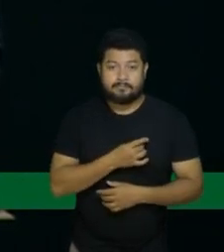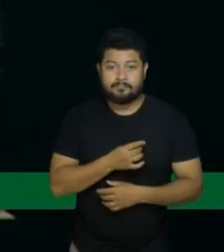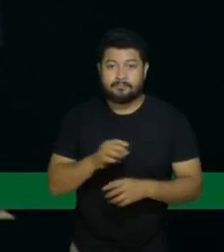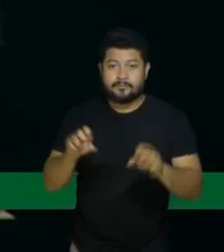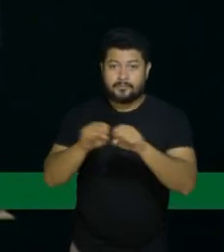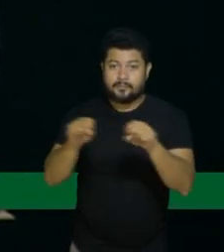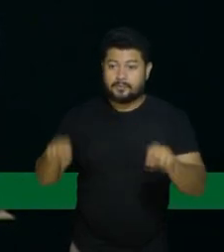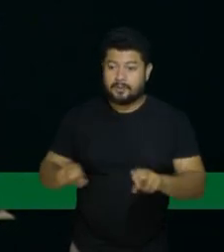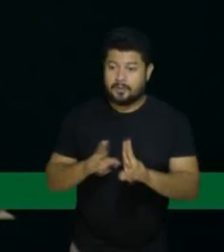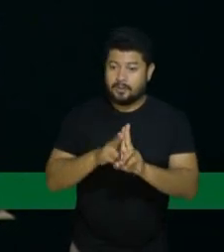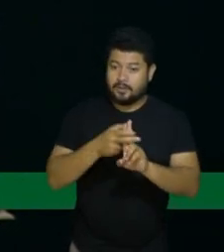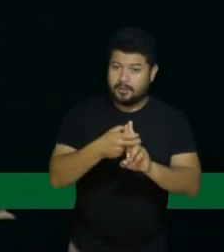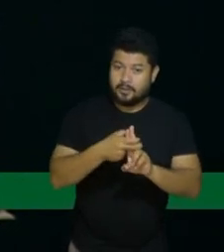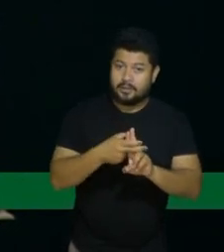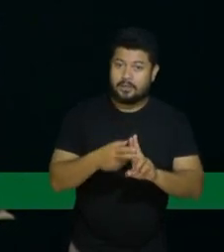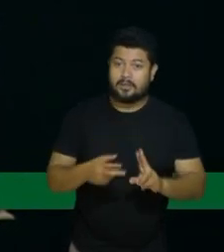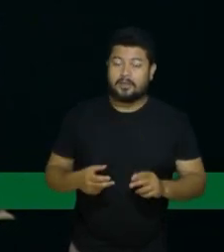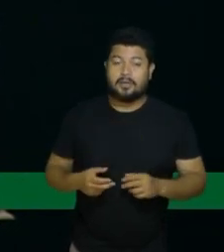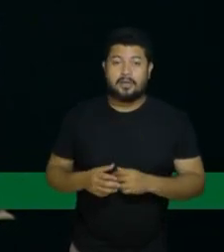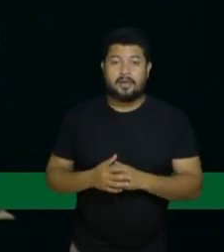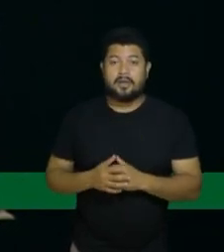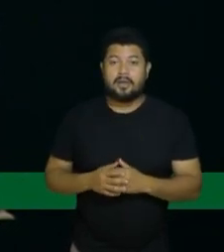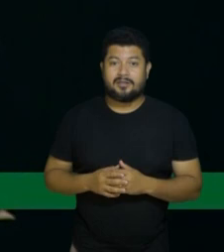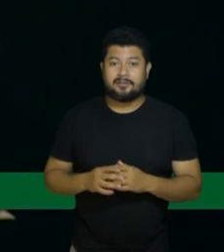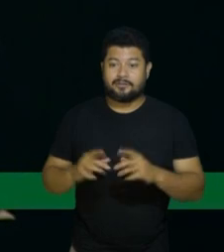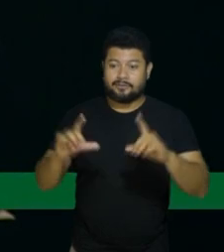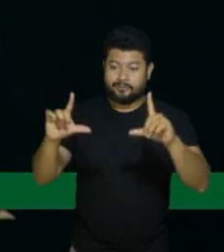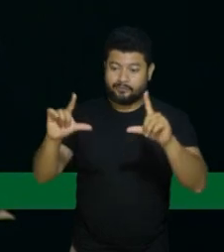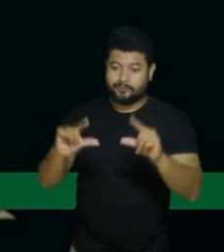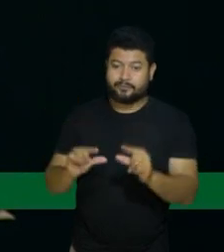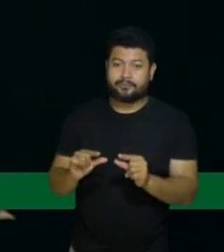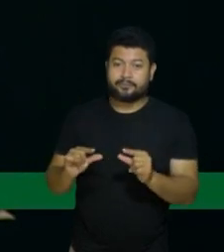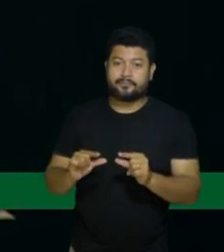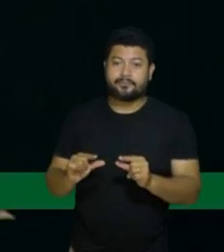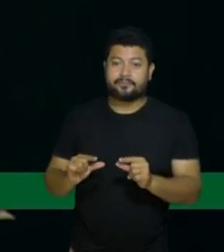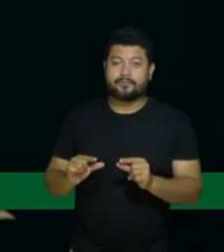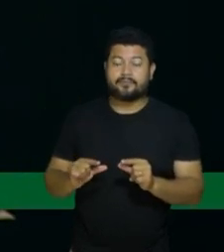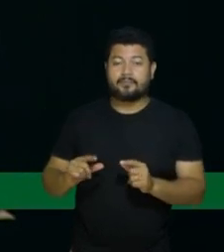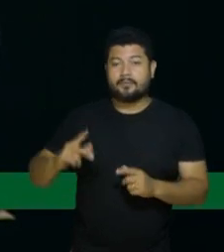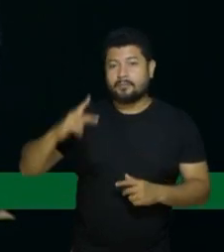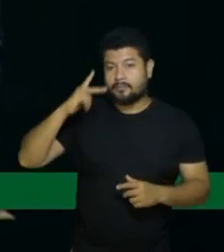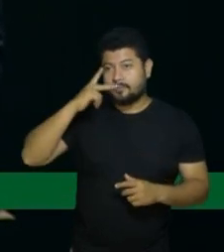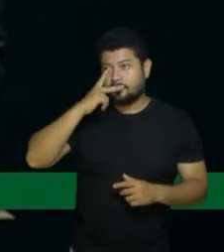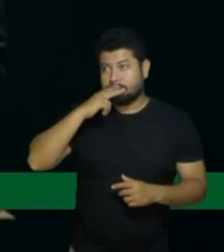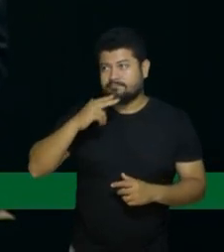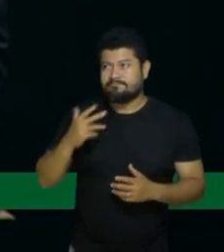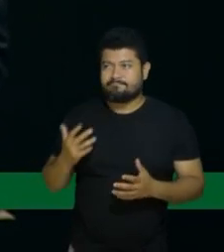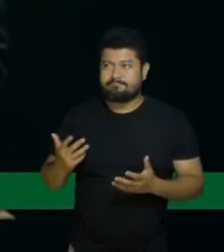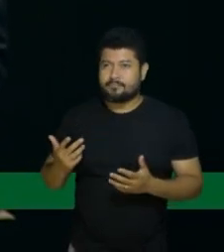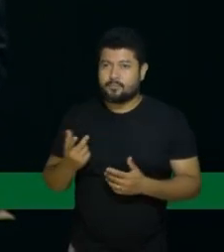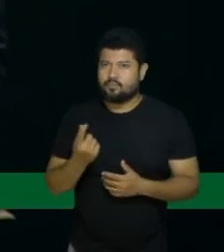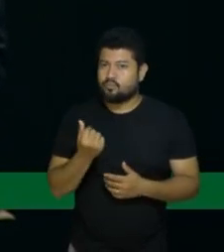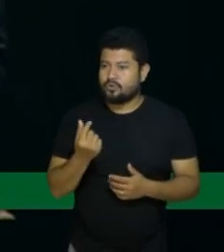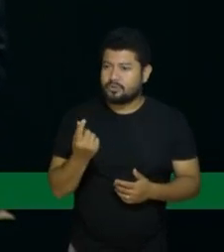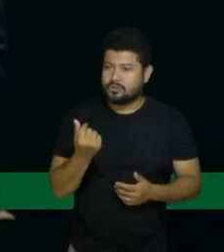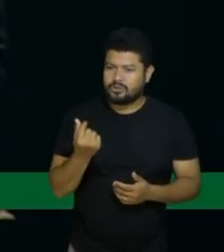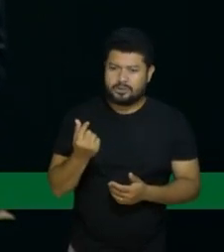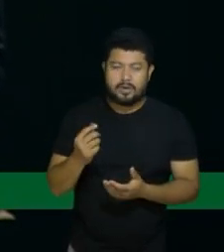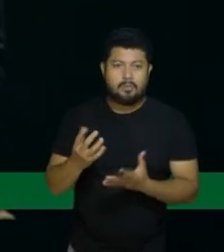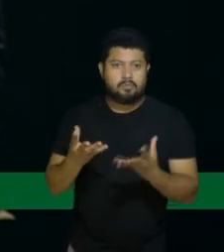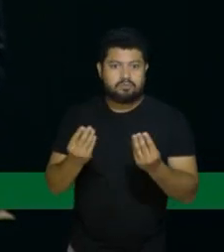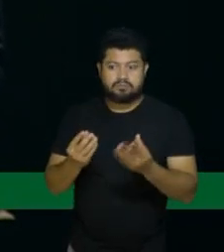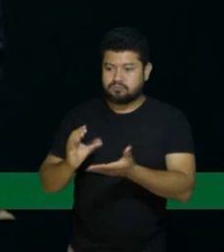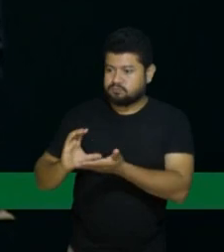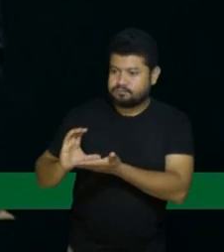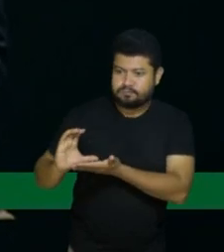SUS está sendo cada vez menor parece que muito dinheiro é colocado mas infelizmente